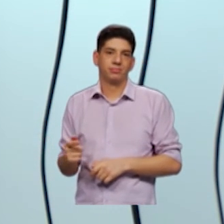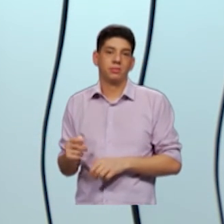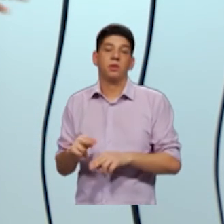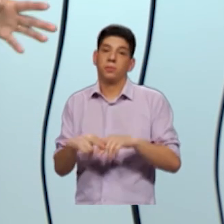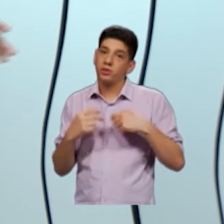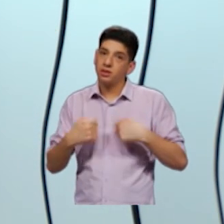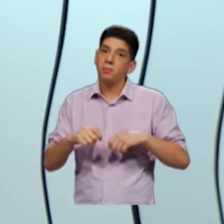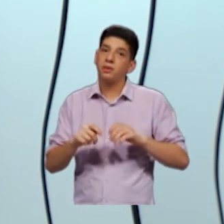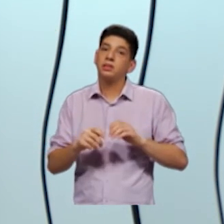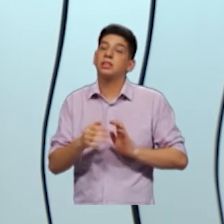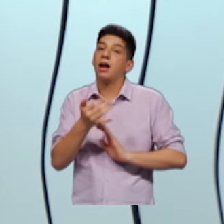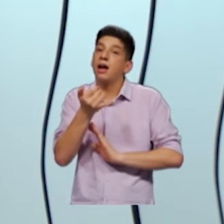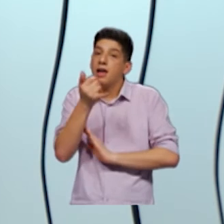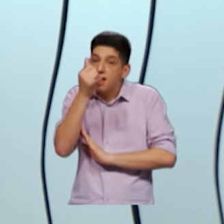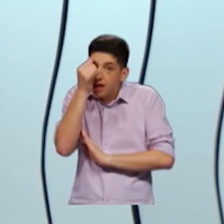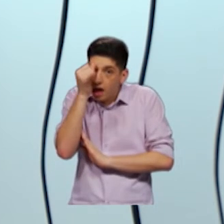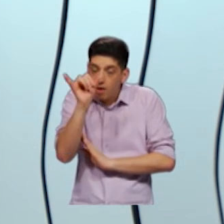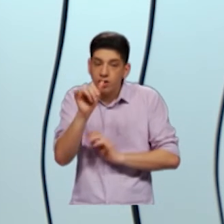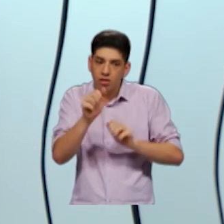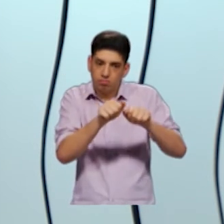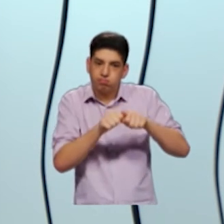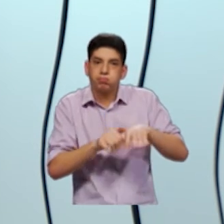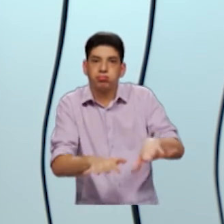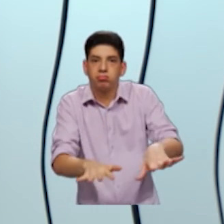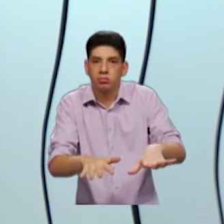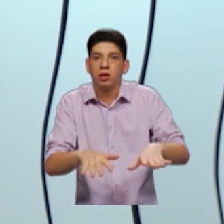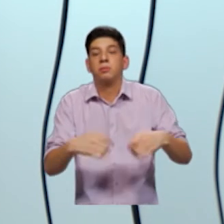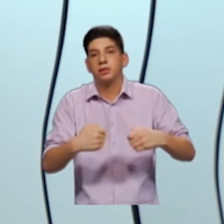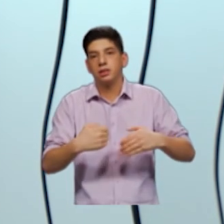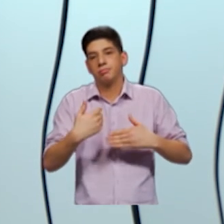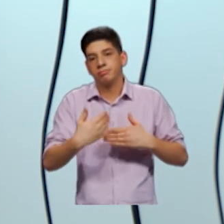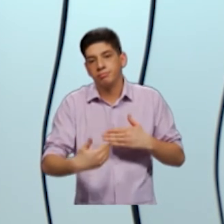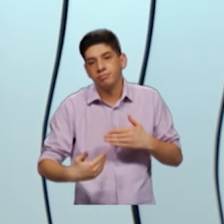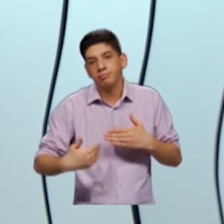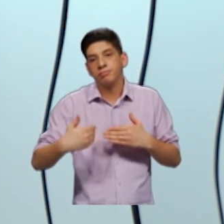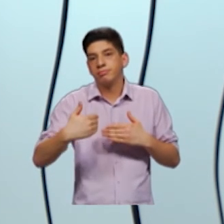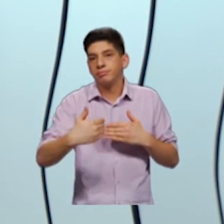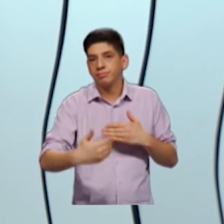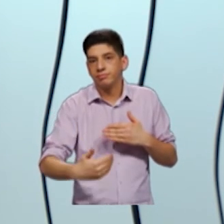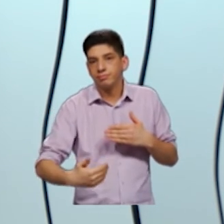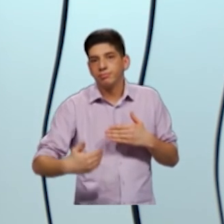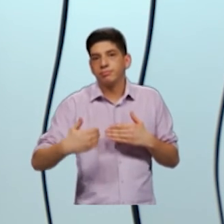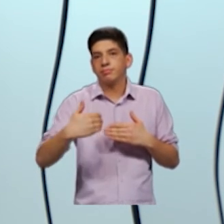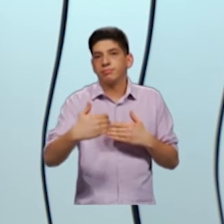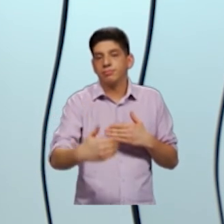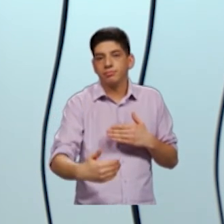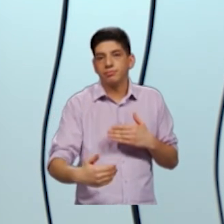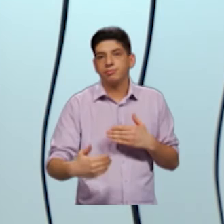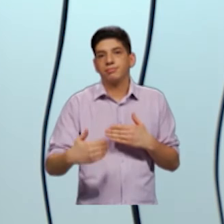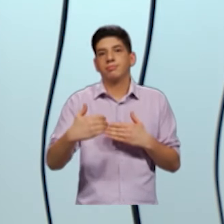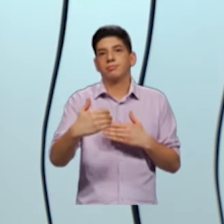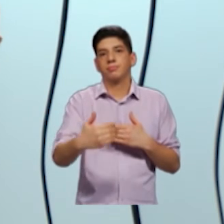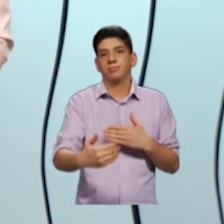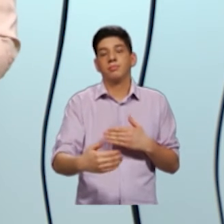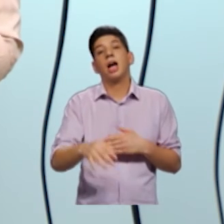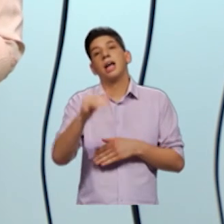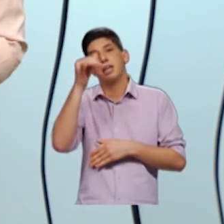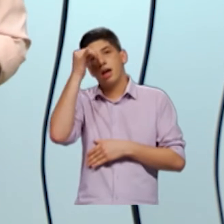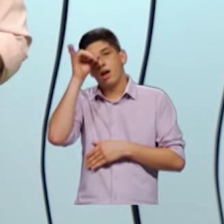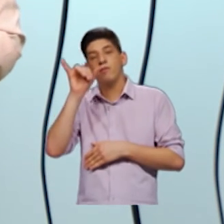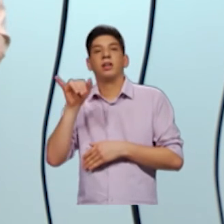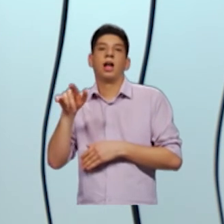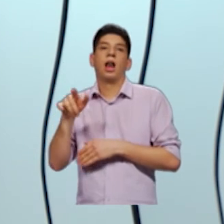essa contaminação para que ela venha acontecer lentamente e não venha sobrecarregar as unidades de